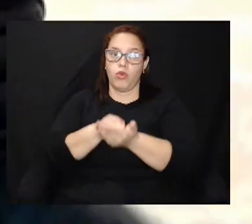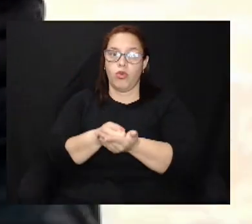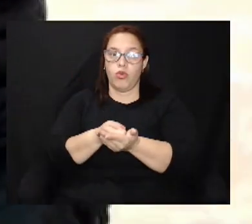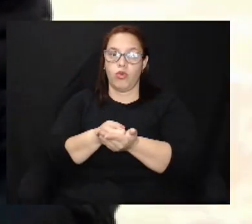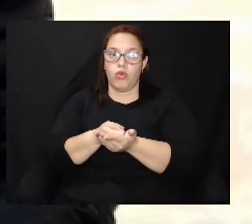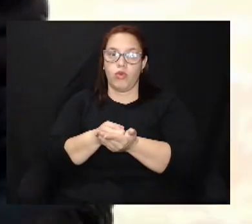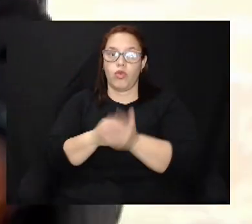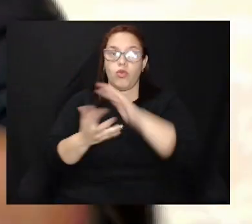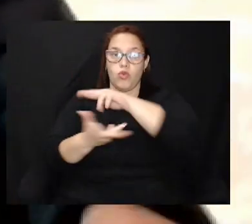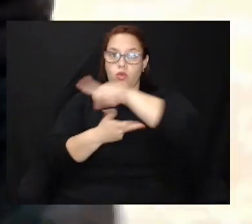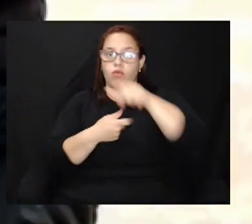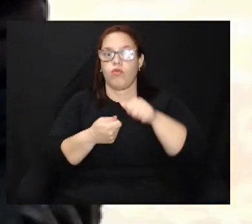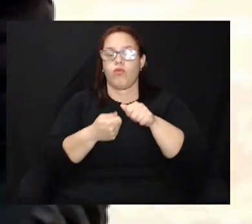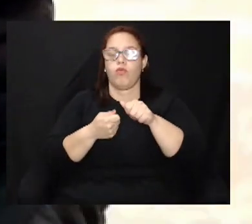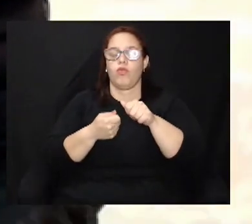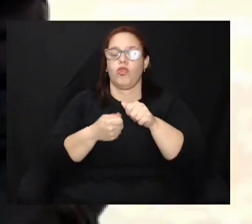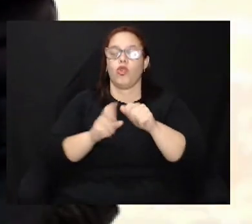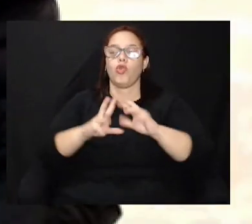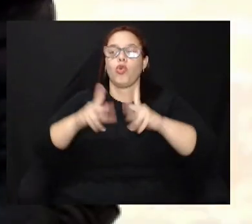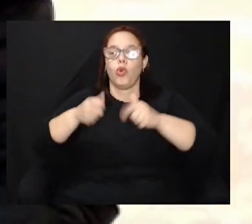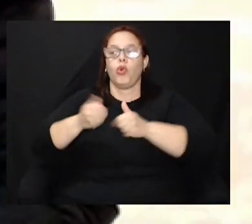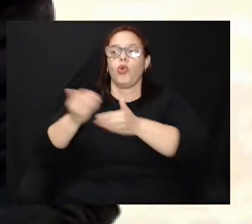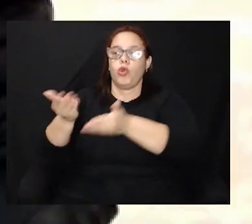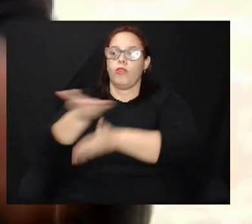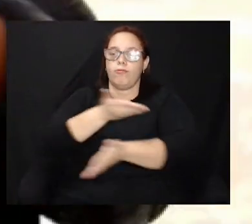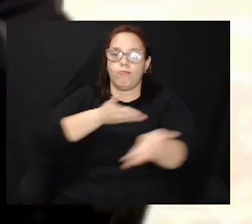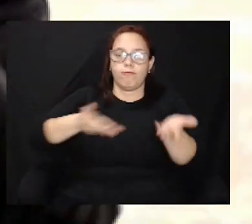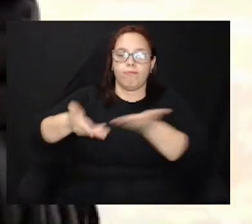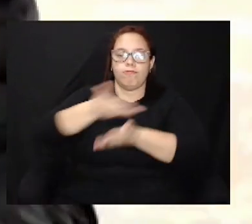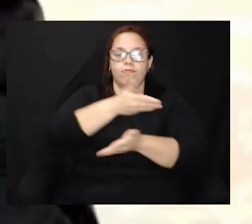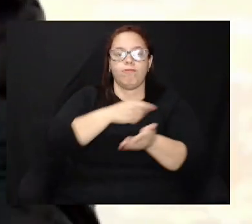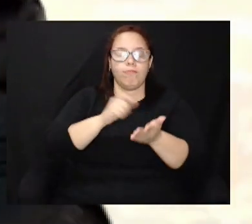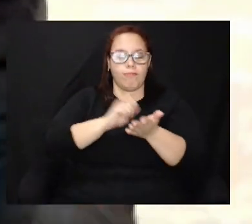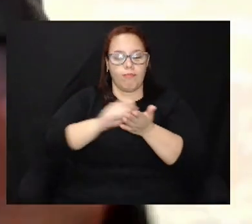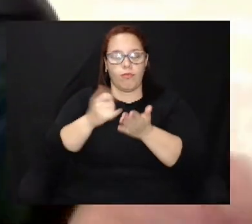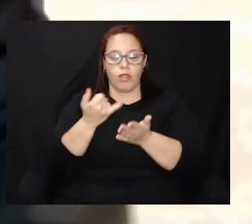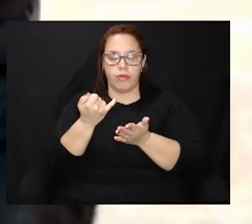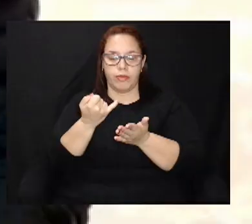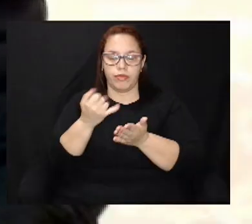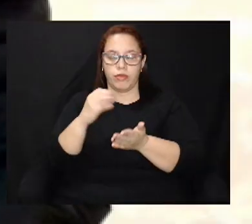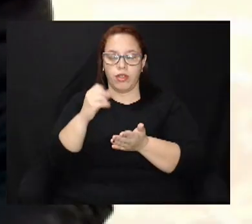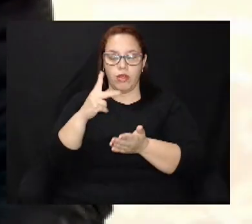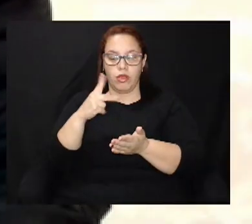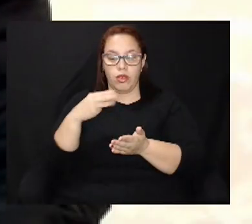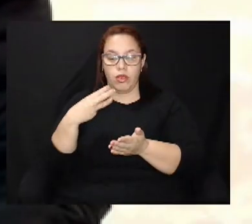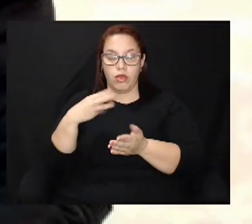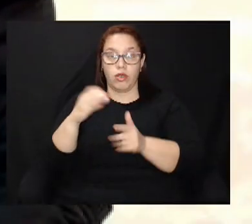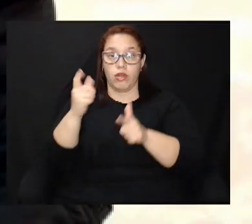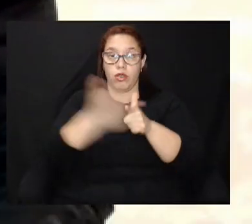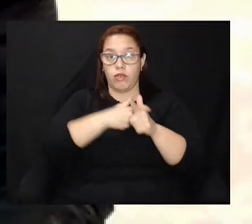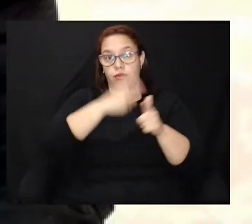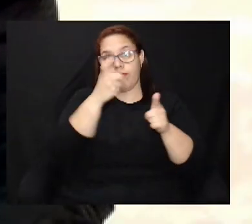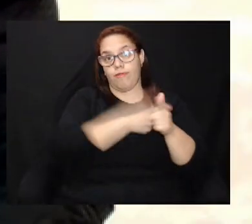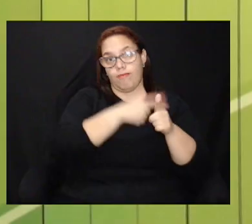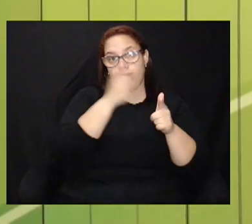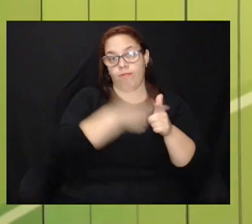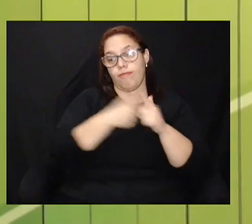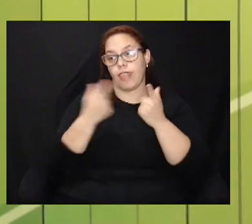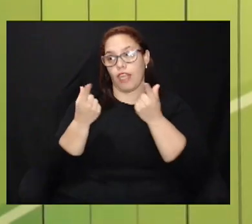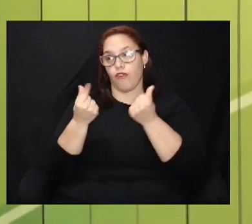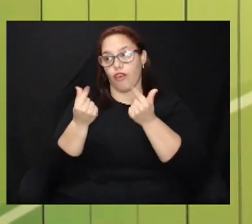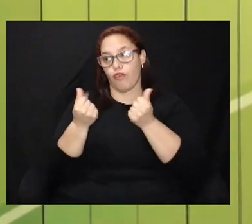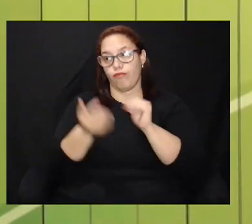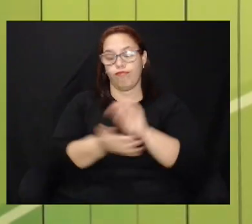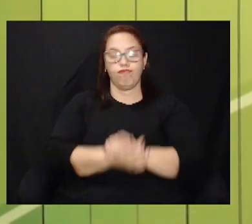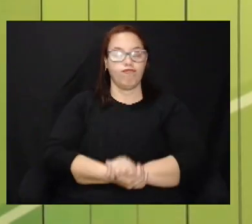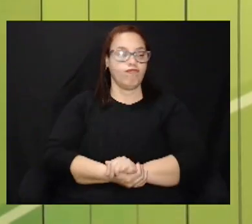custo mundial. Nós temos que botar na mesa, na COP, que somos credores desses valores. Inclusive, quando